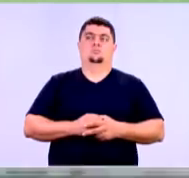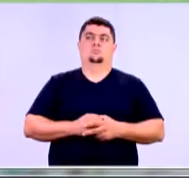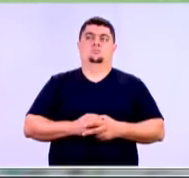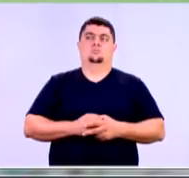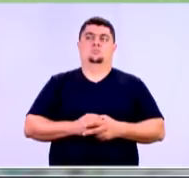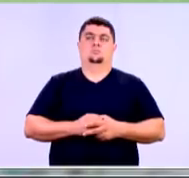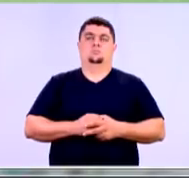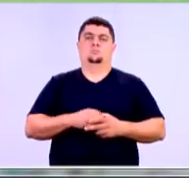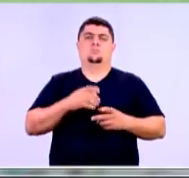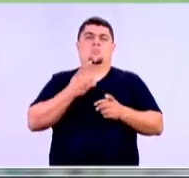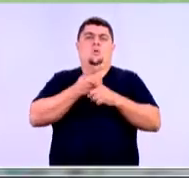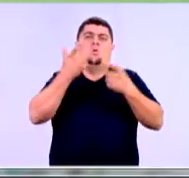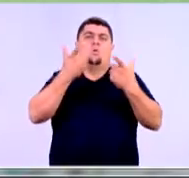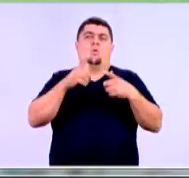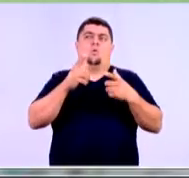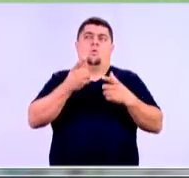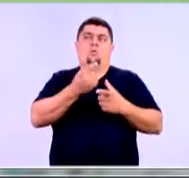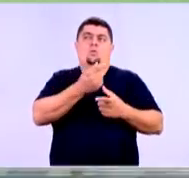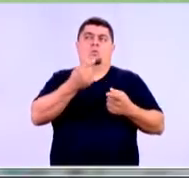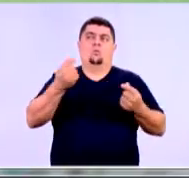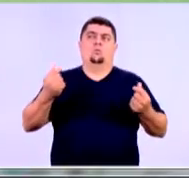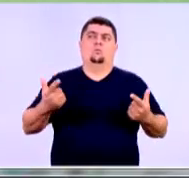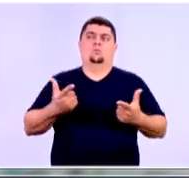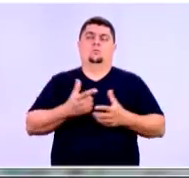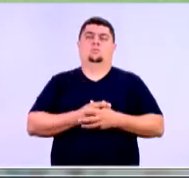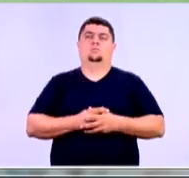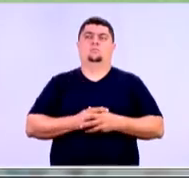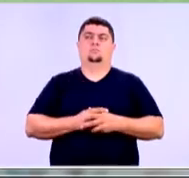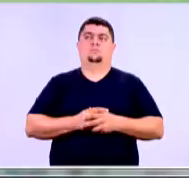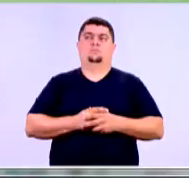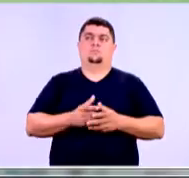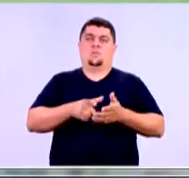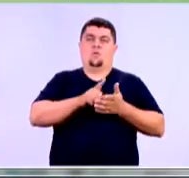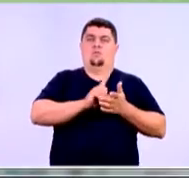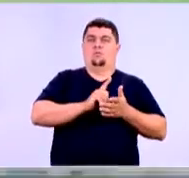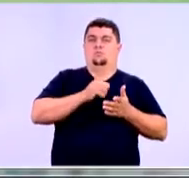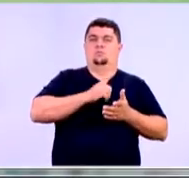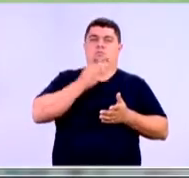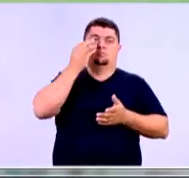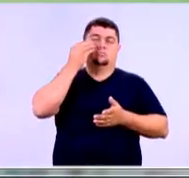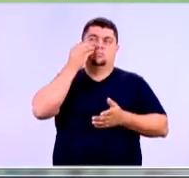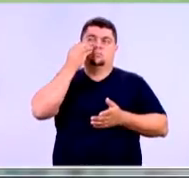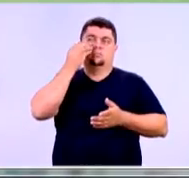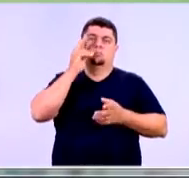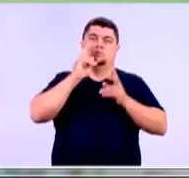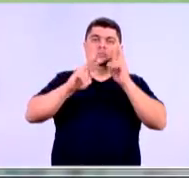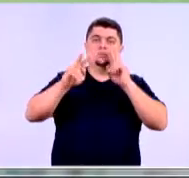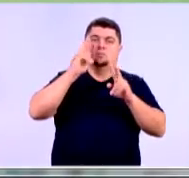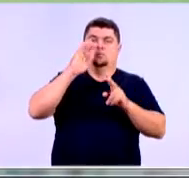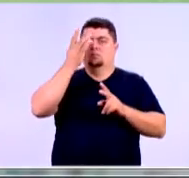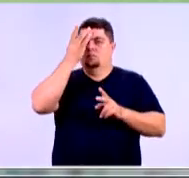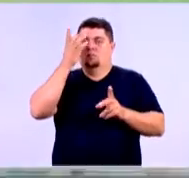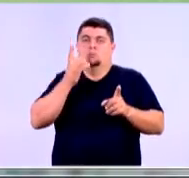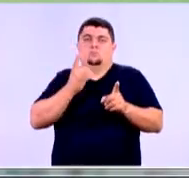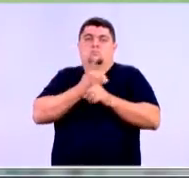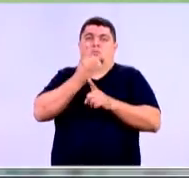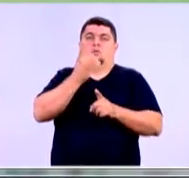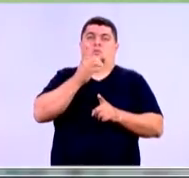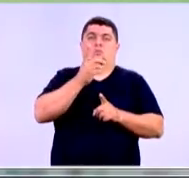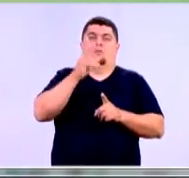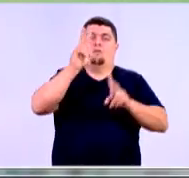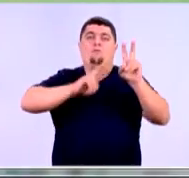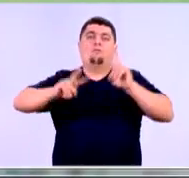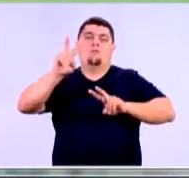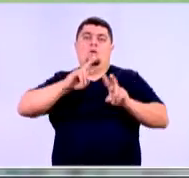Vamos identificar esses valores no nosso balanço patrimonial? Vou retornar o slide aqui e vamos aqui facilmente encontrar os valores para o